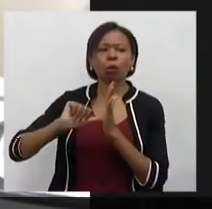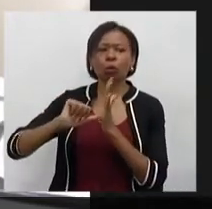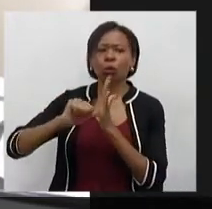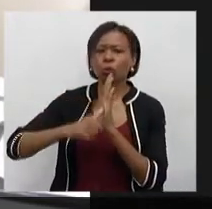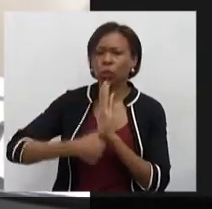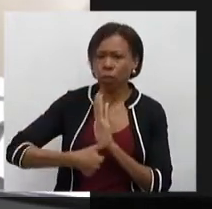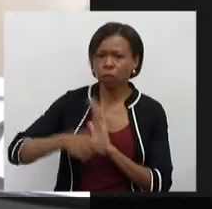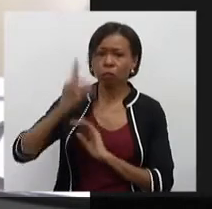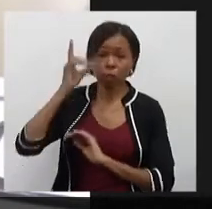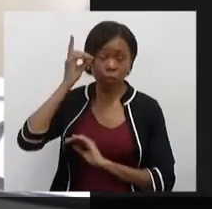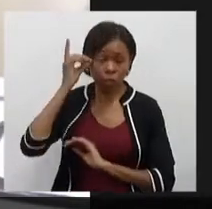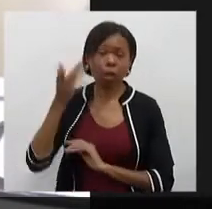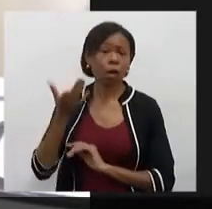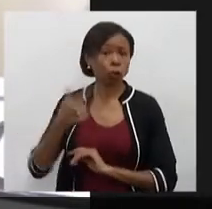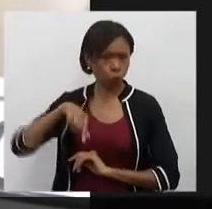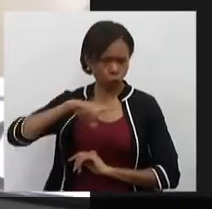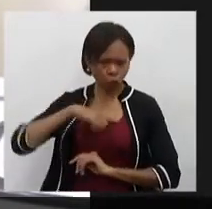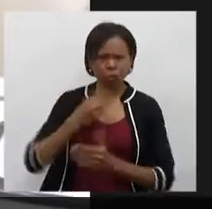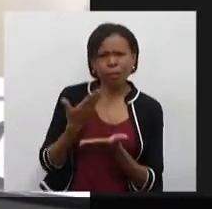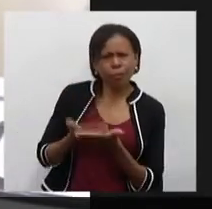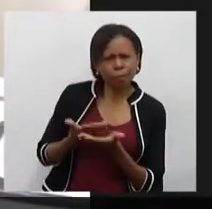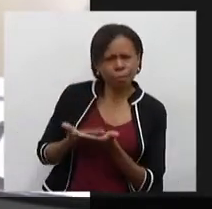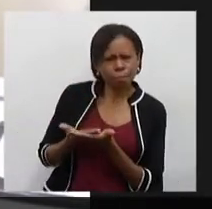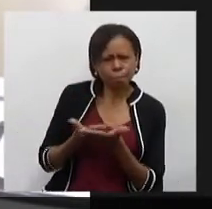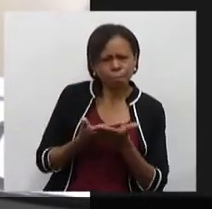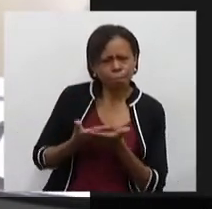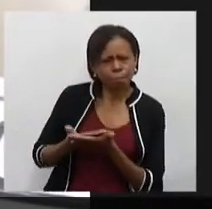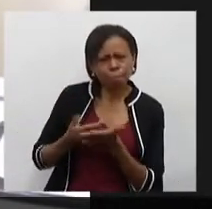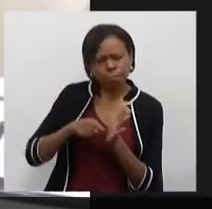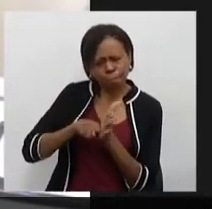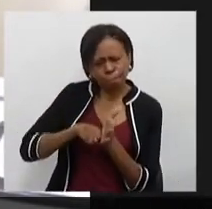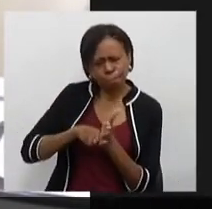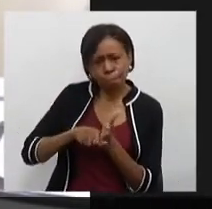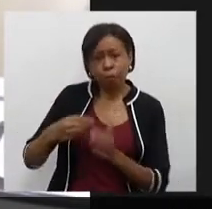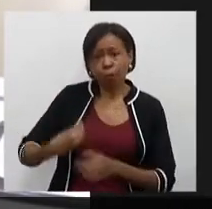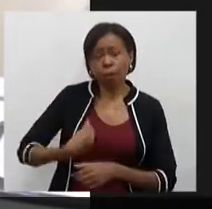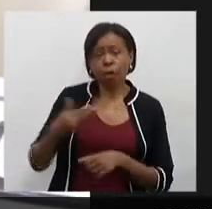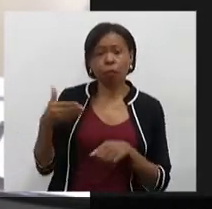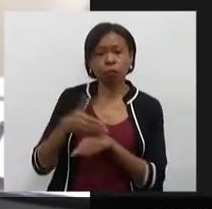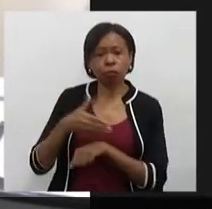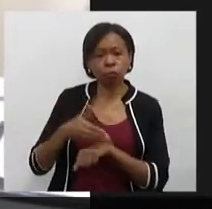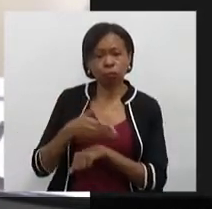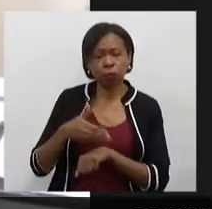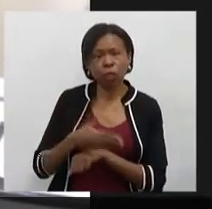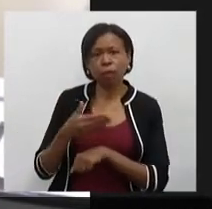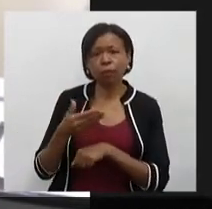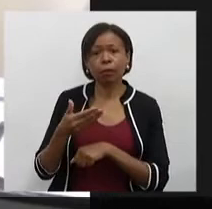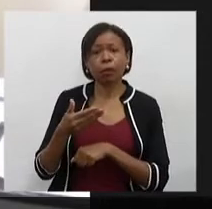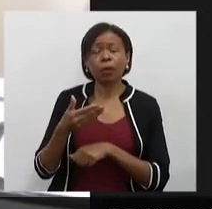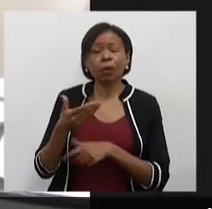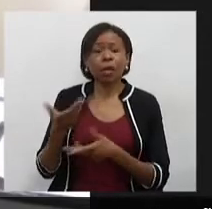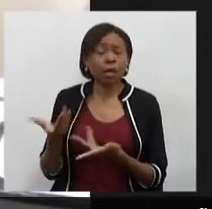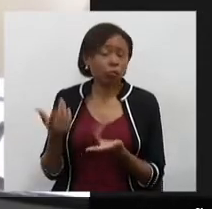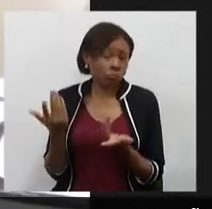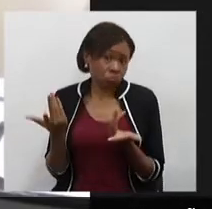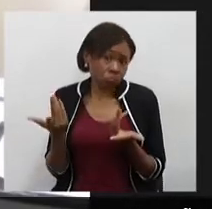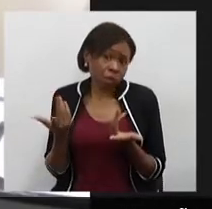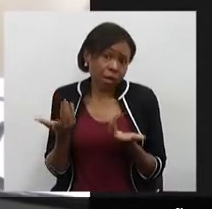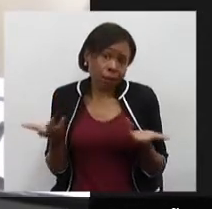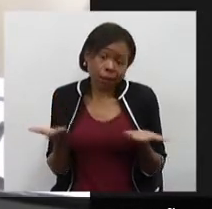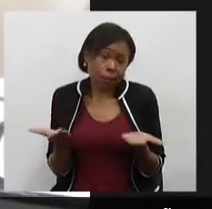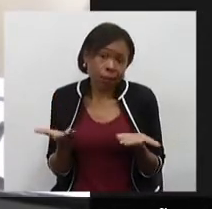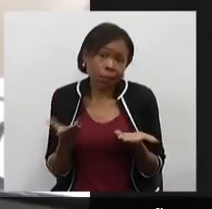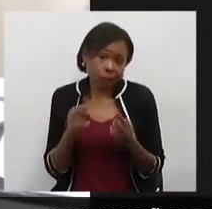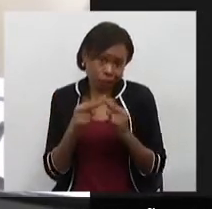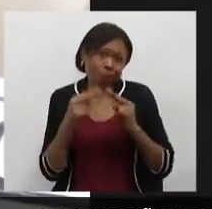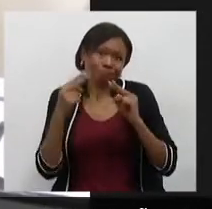estamos estudando muito sobre o tema, estamos participando da forma que nós conseguimos, né, porque agora, dessa